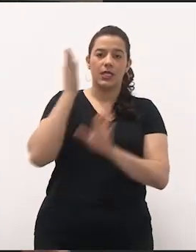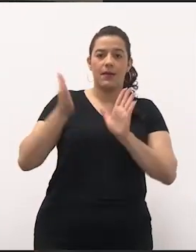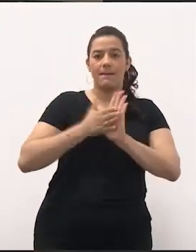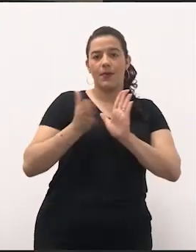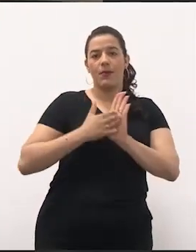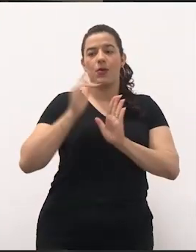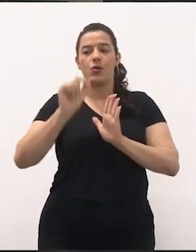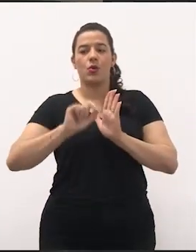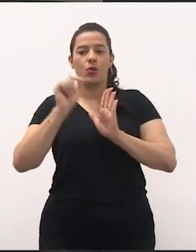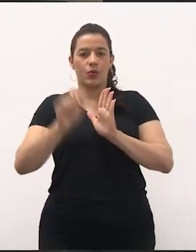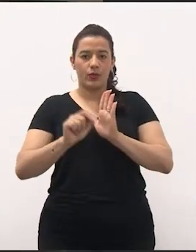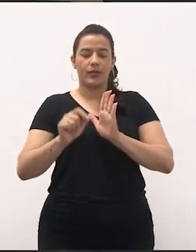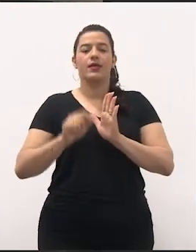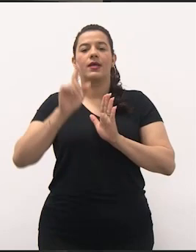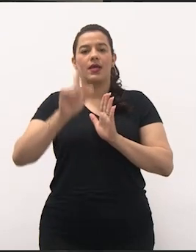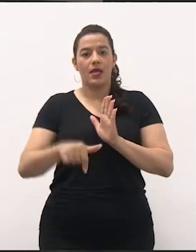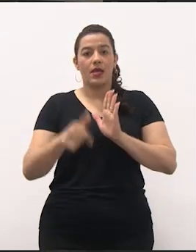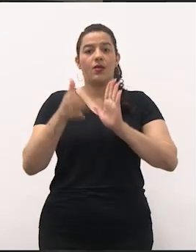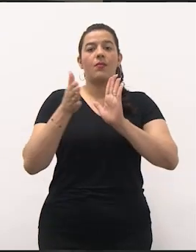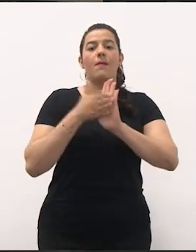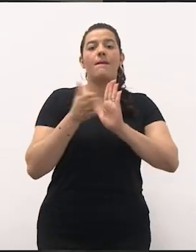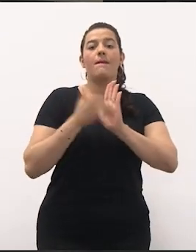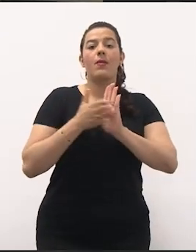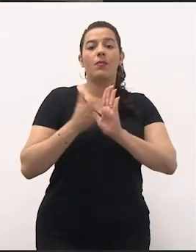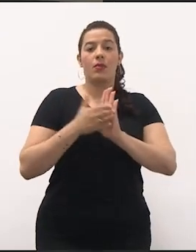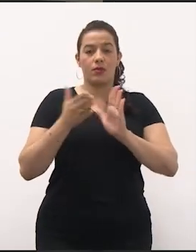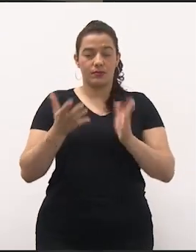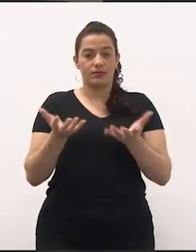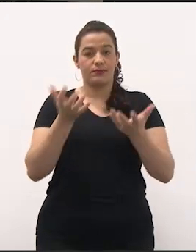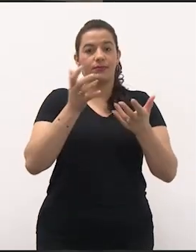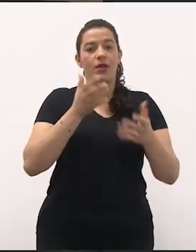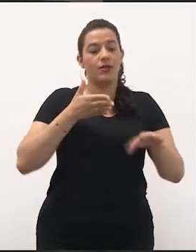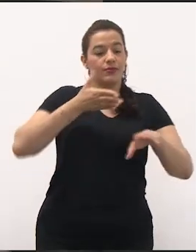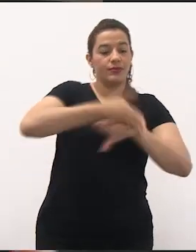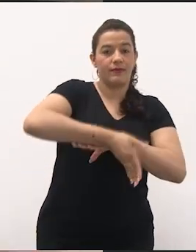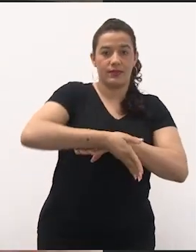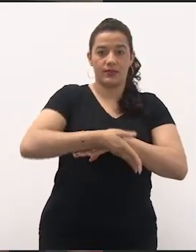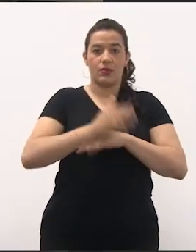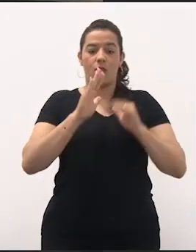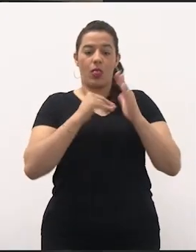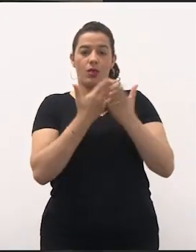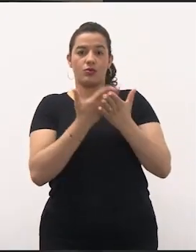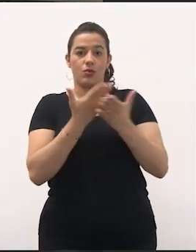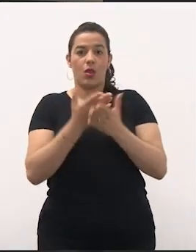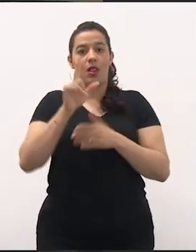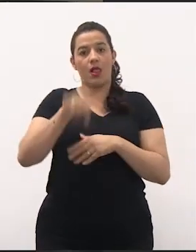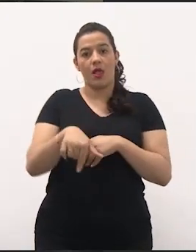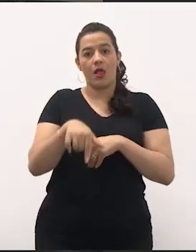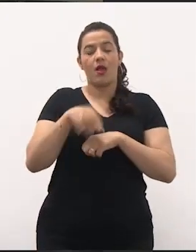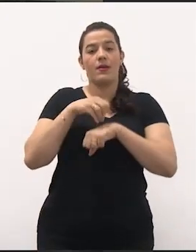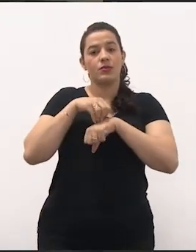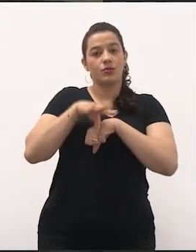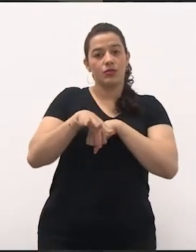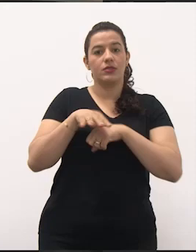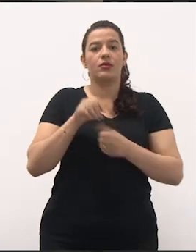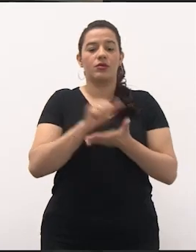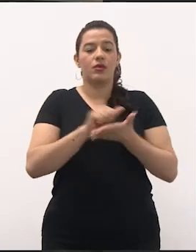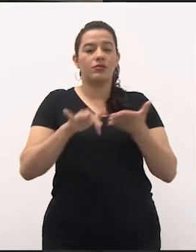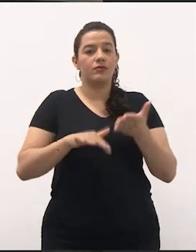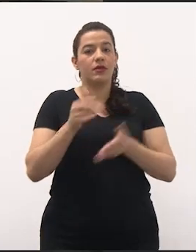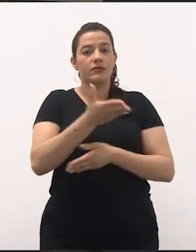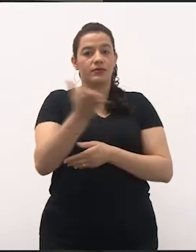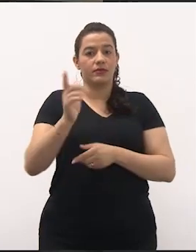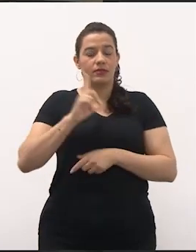a Alcione bem disse, é uma proposta de intervenção na escola, uma sugestão de atividades que vocês podem